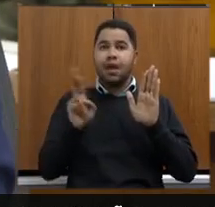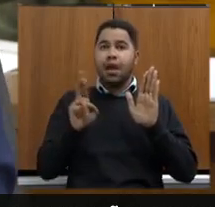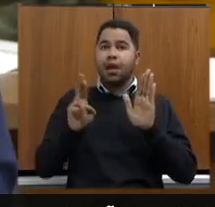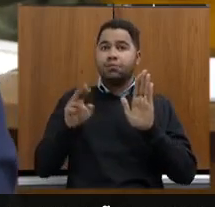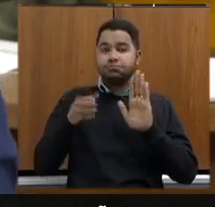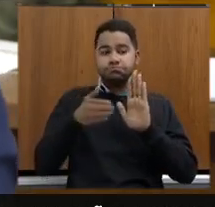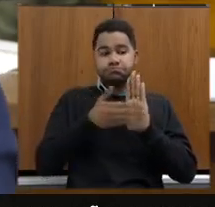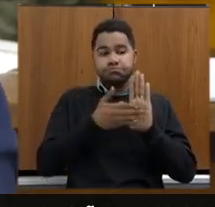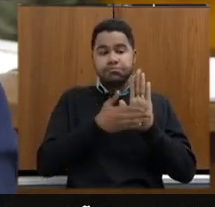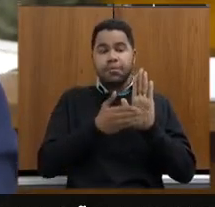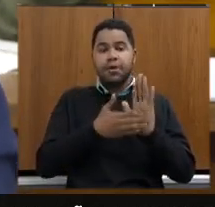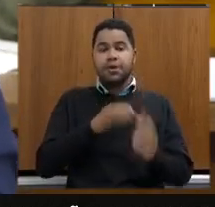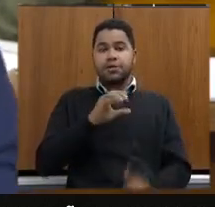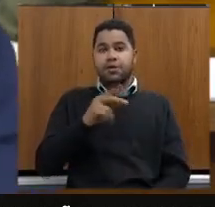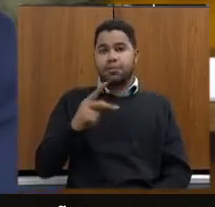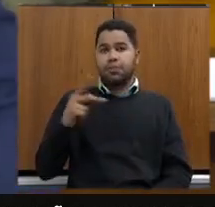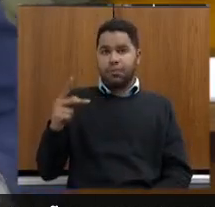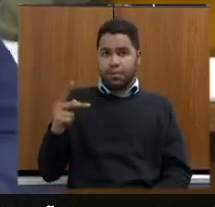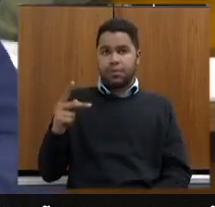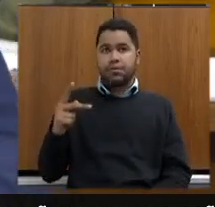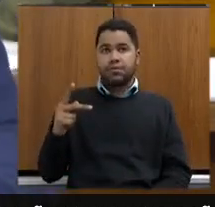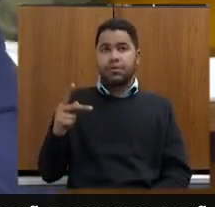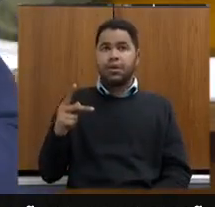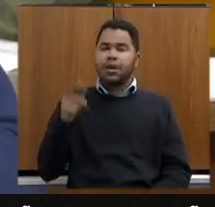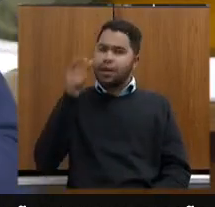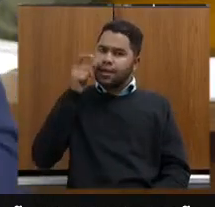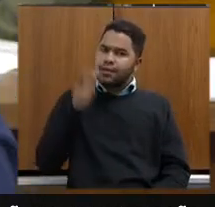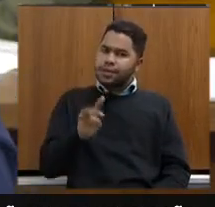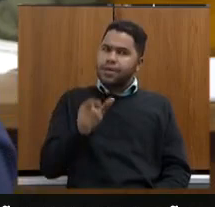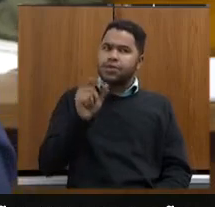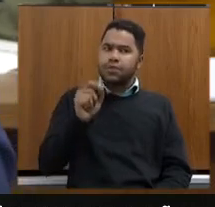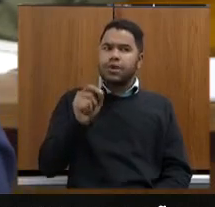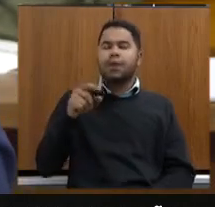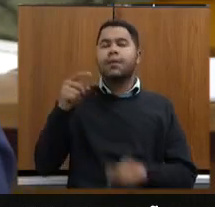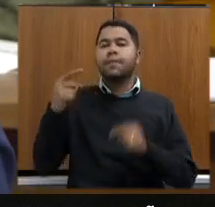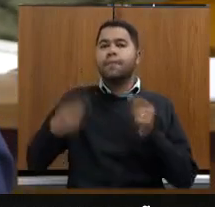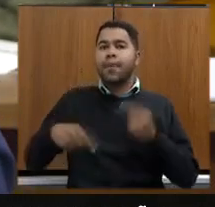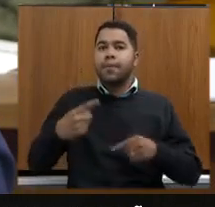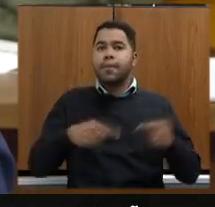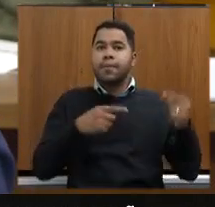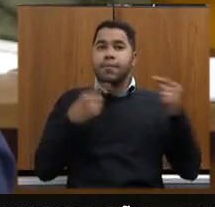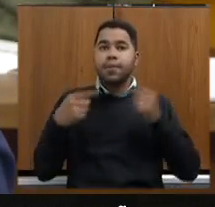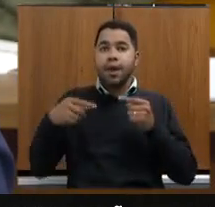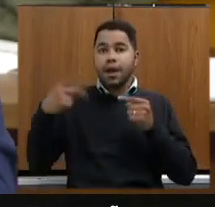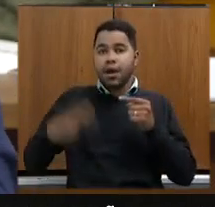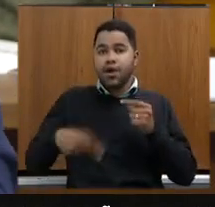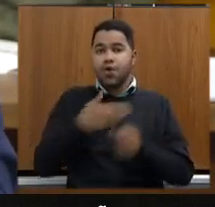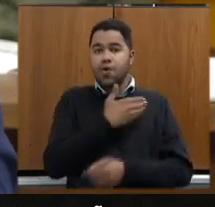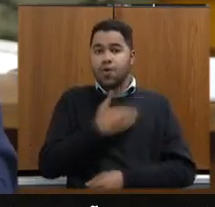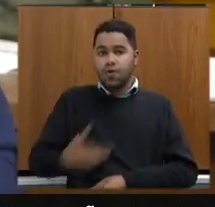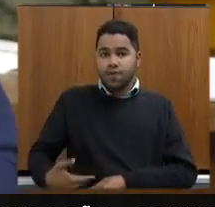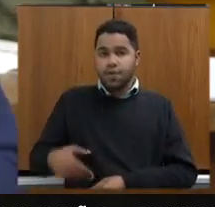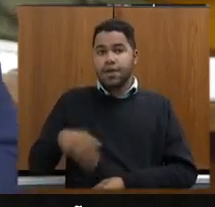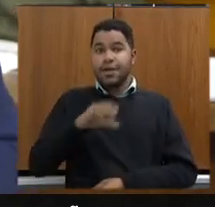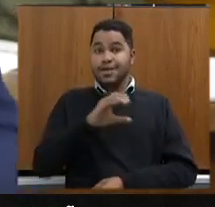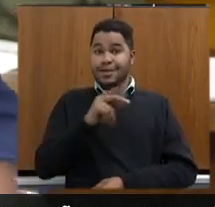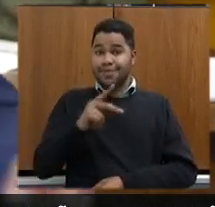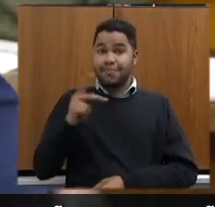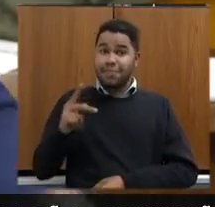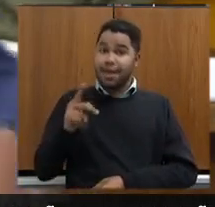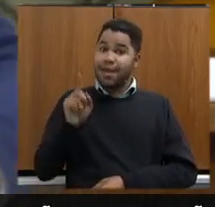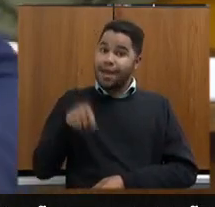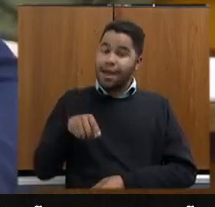indicações da CPP é interessante de que as discussões internas do governo sobre as emendas da CPP